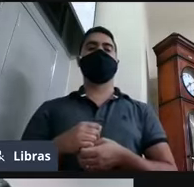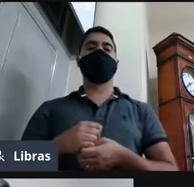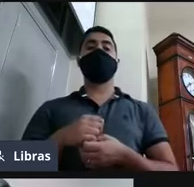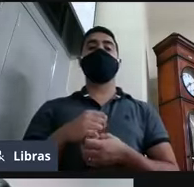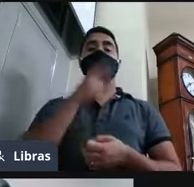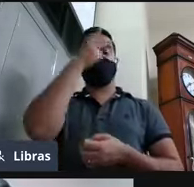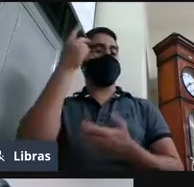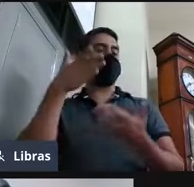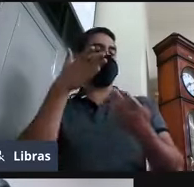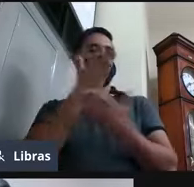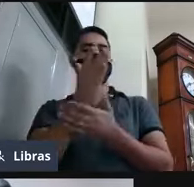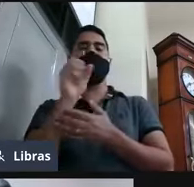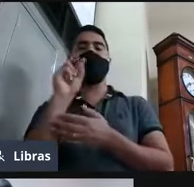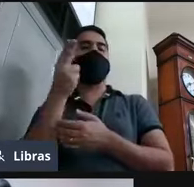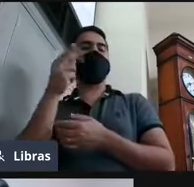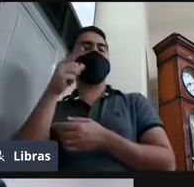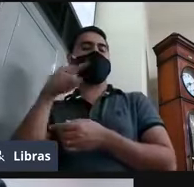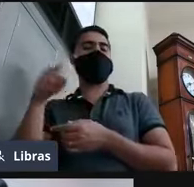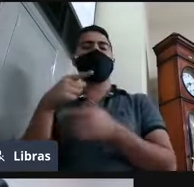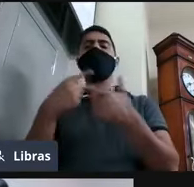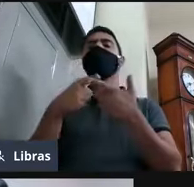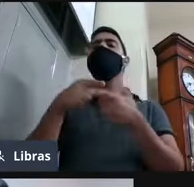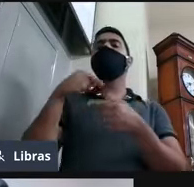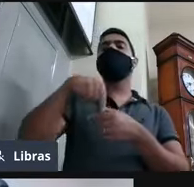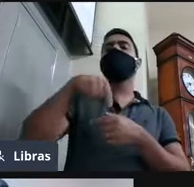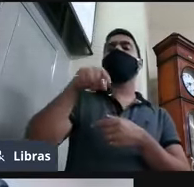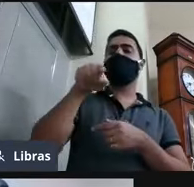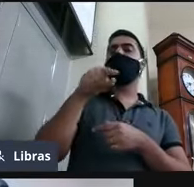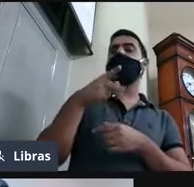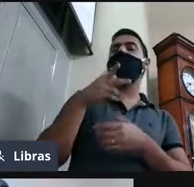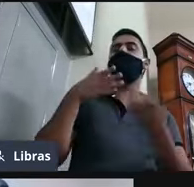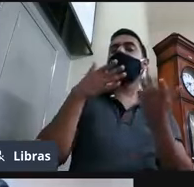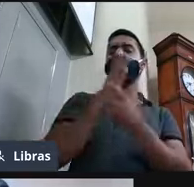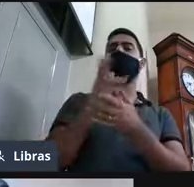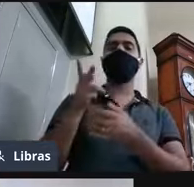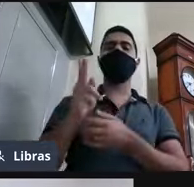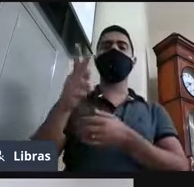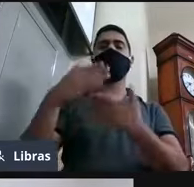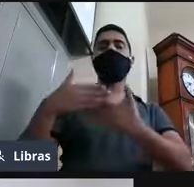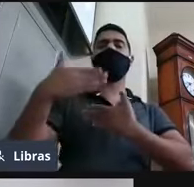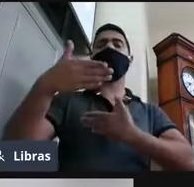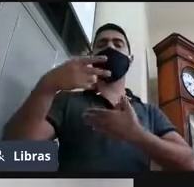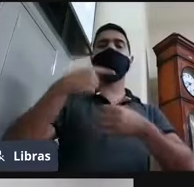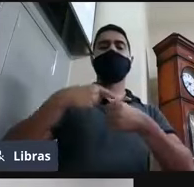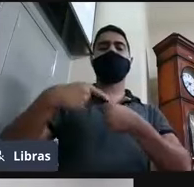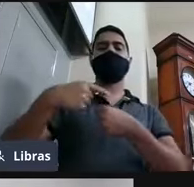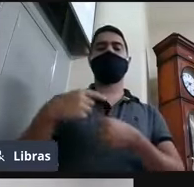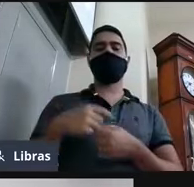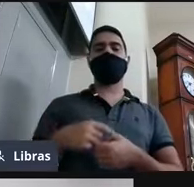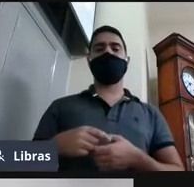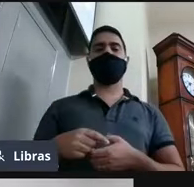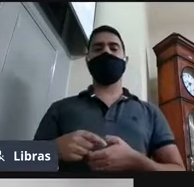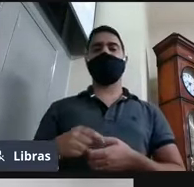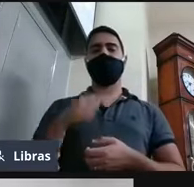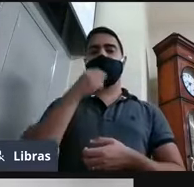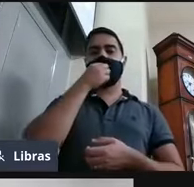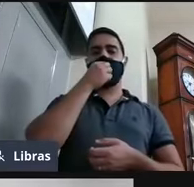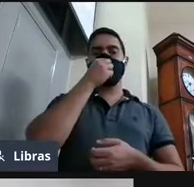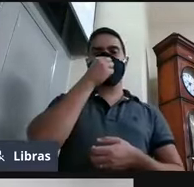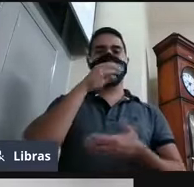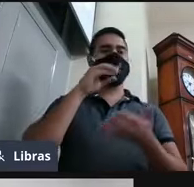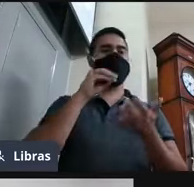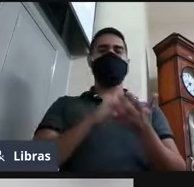aprovou e reprovou, por que vocês estão dando crédito para ele continuar à frente da nossa cidade. É uma